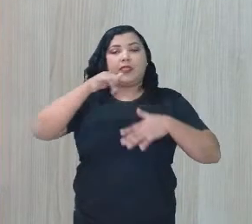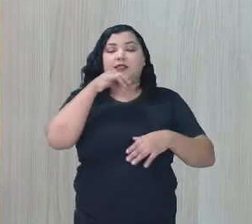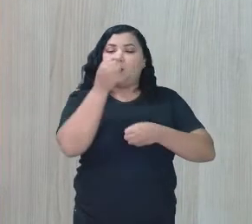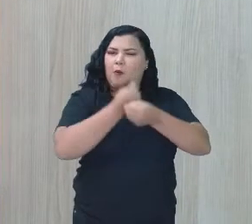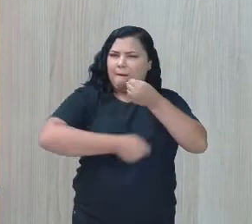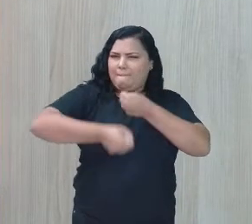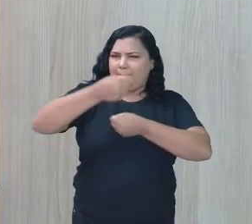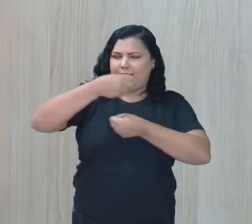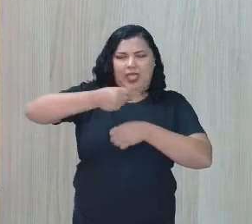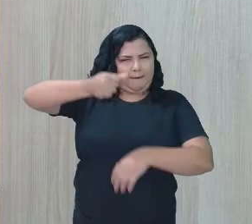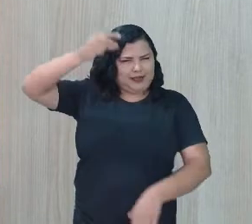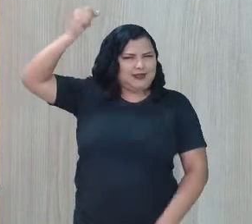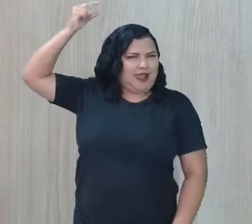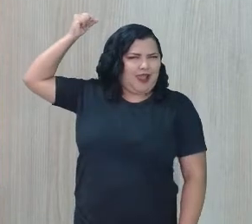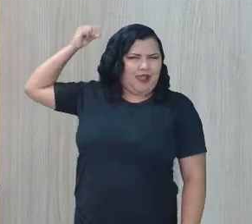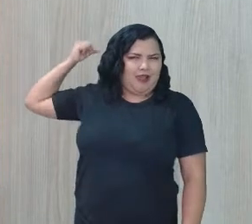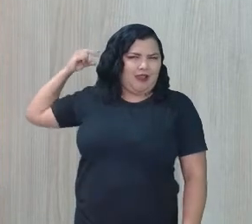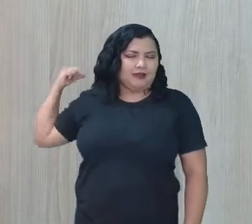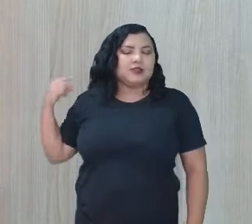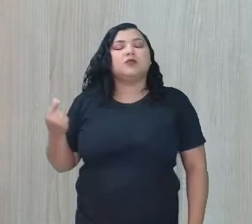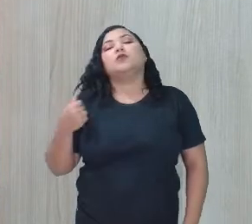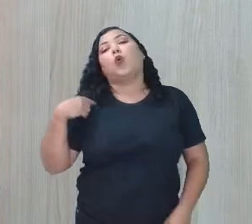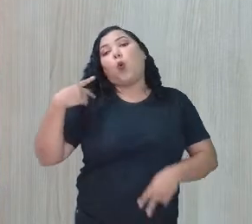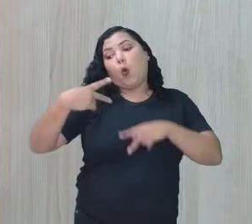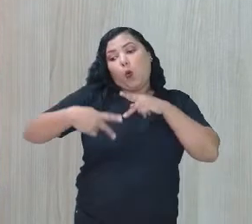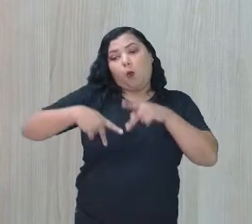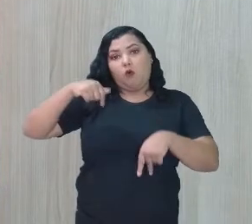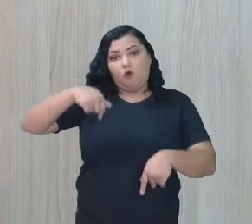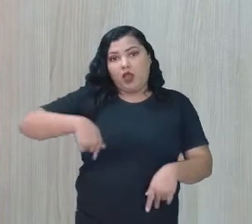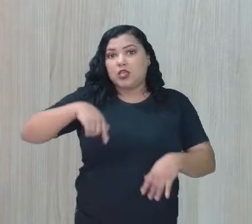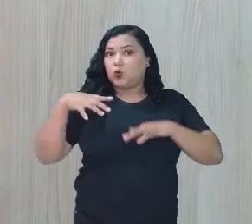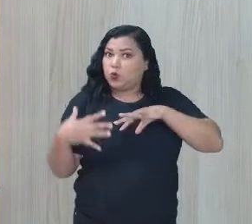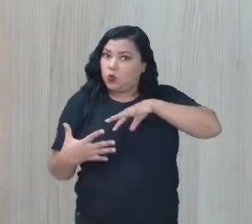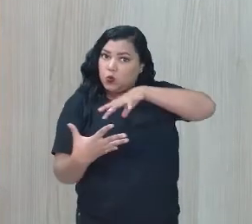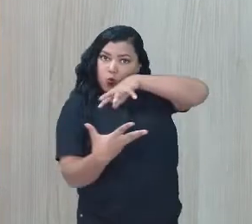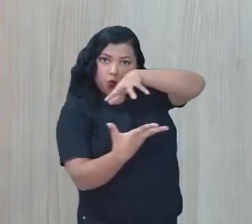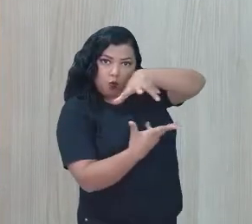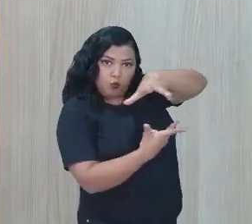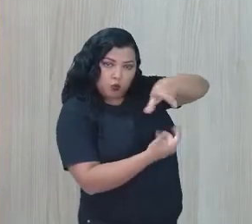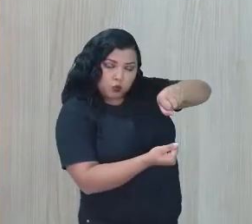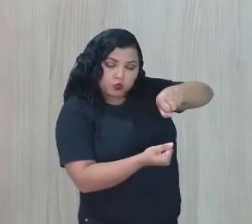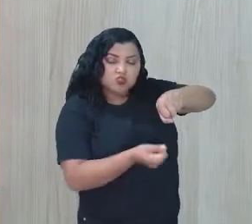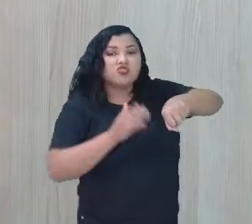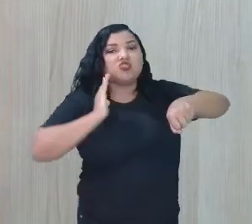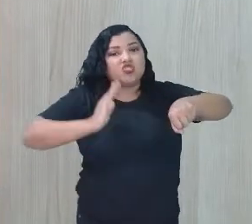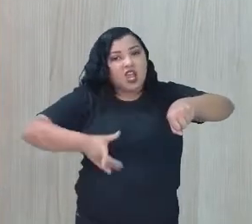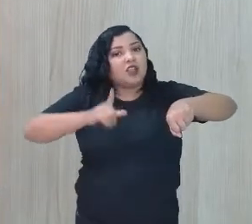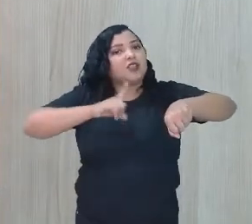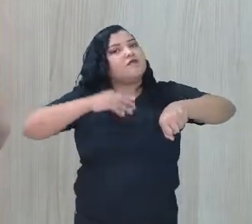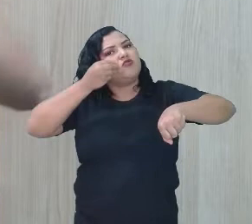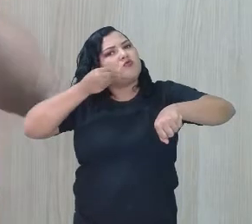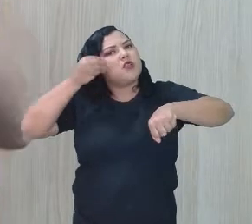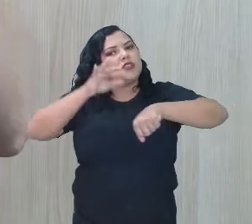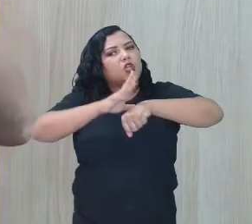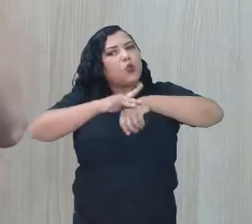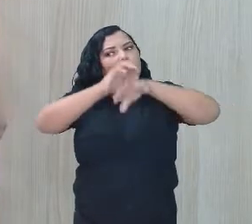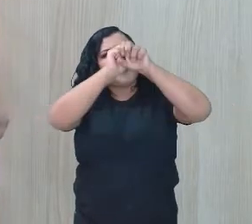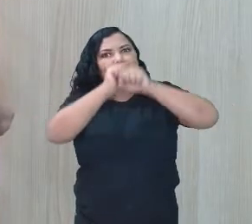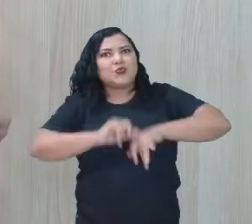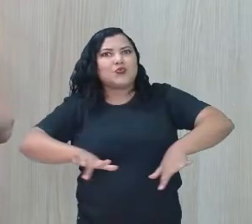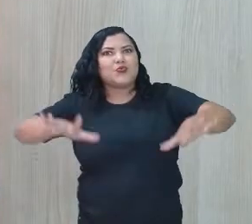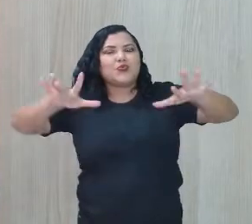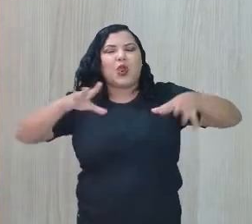enfrentou pandemias, né? Aconteceram outras antes dessa, né? Por exemplo, a gente está falando desse tema especialmente, e como, né, como as